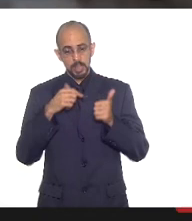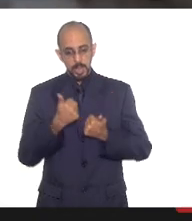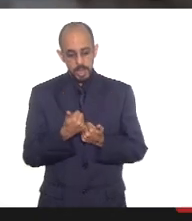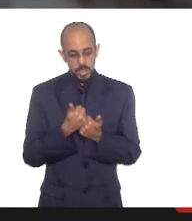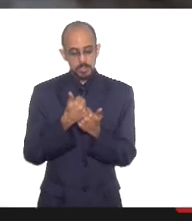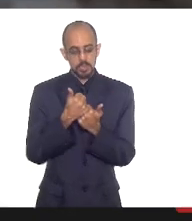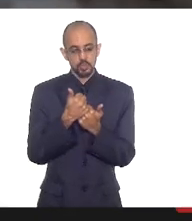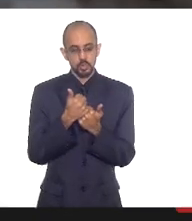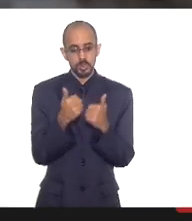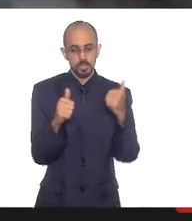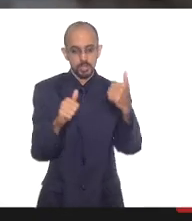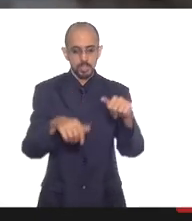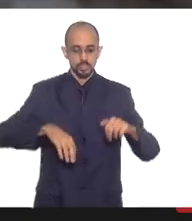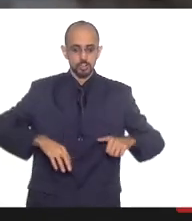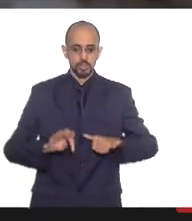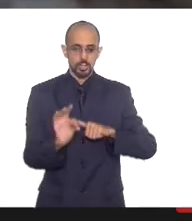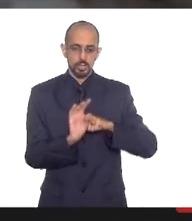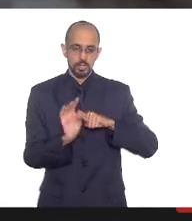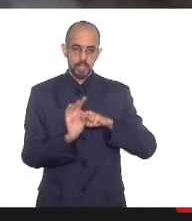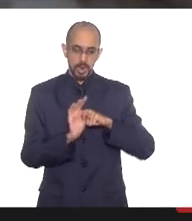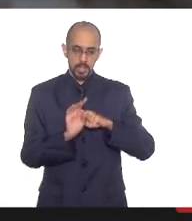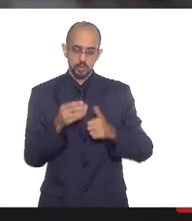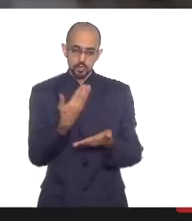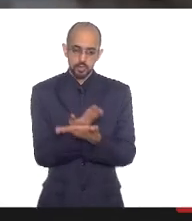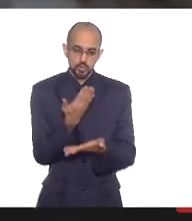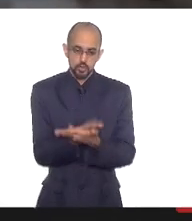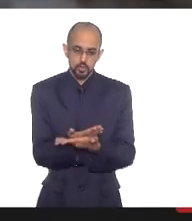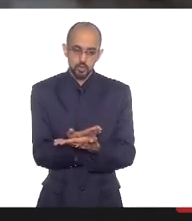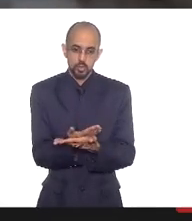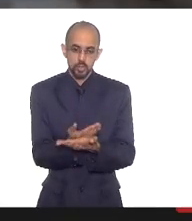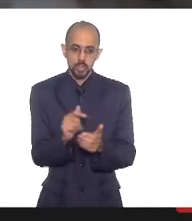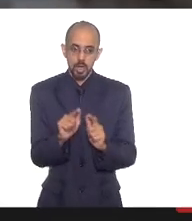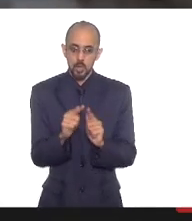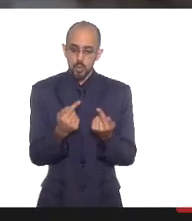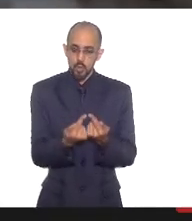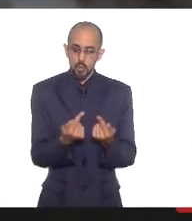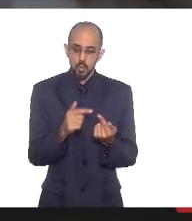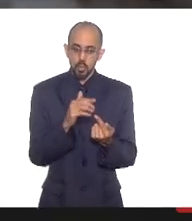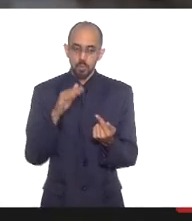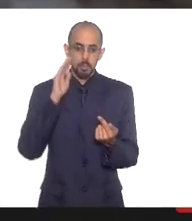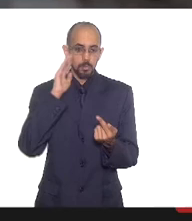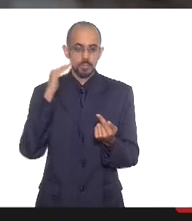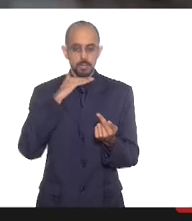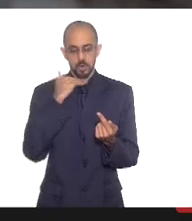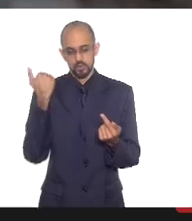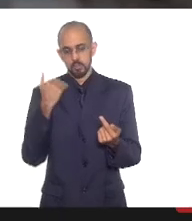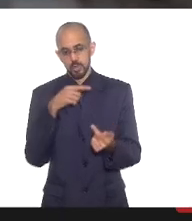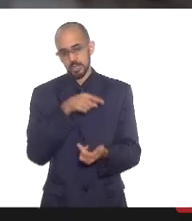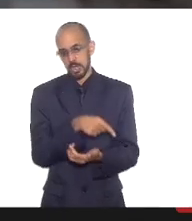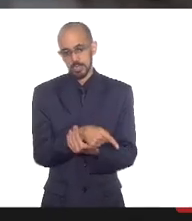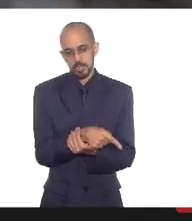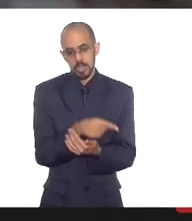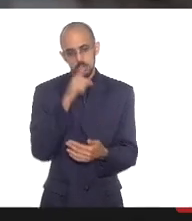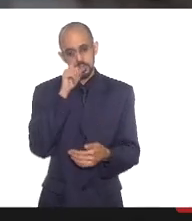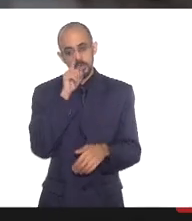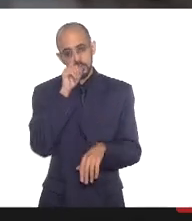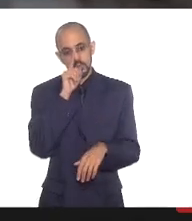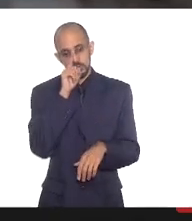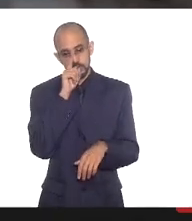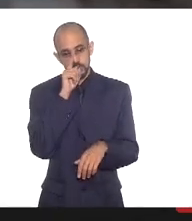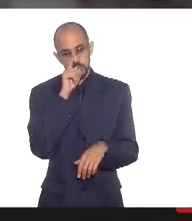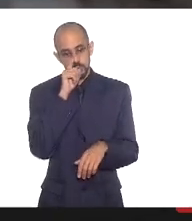que estuda morbidade e mortalidade por grupo etário para poder decidir Quem deve ser vacinado